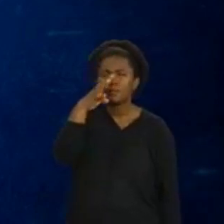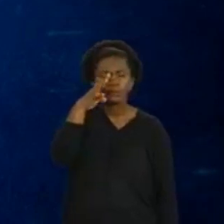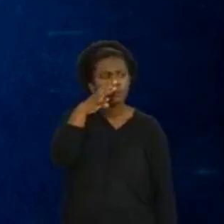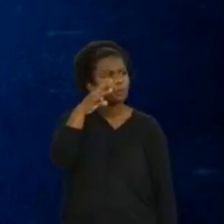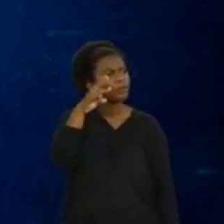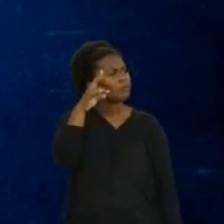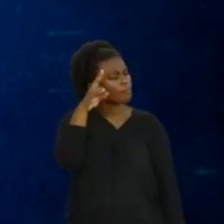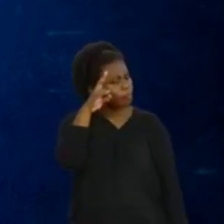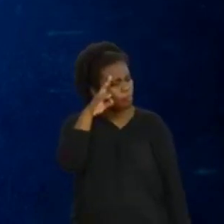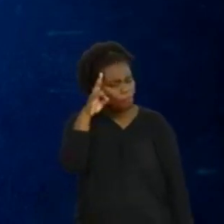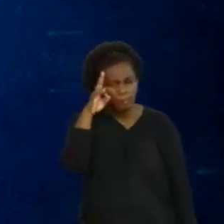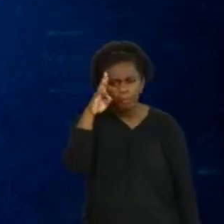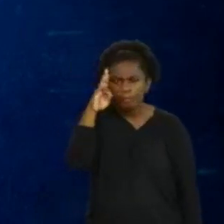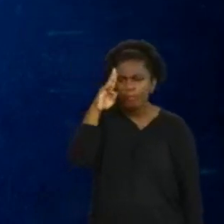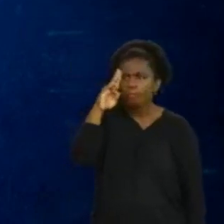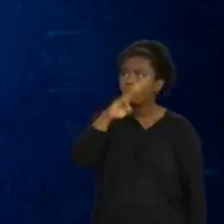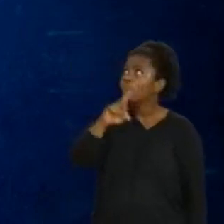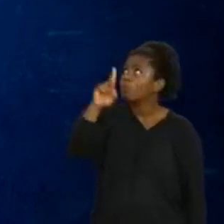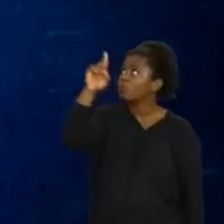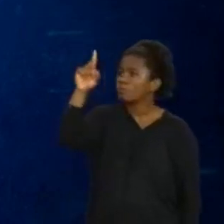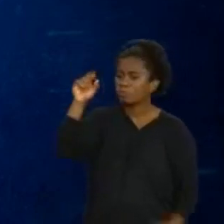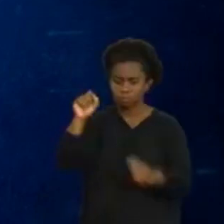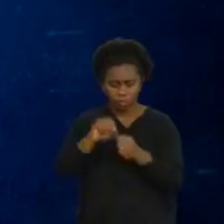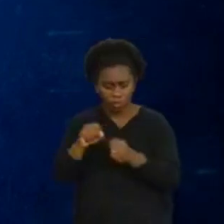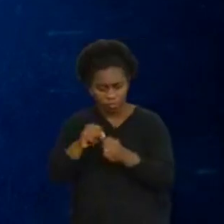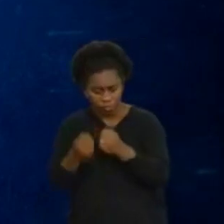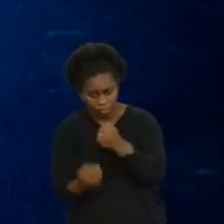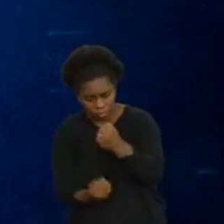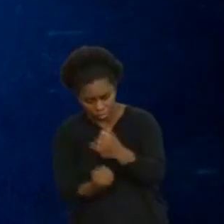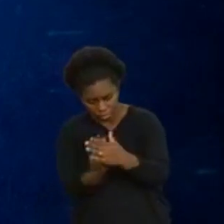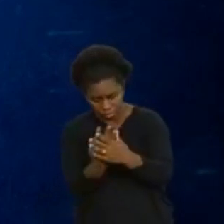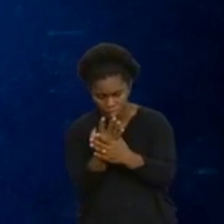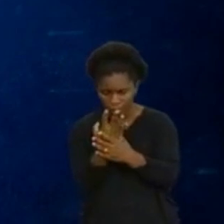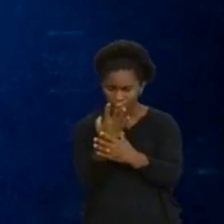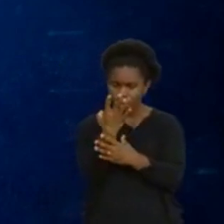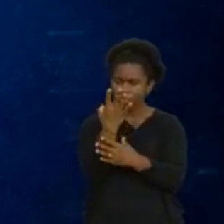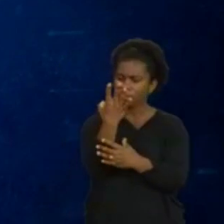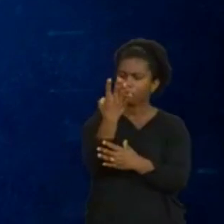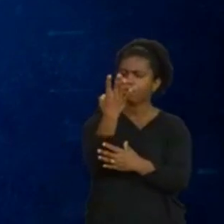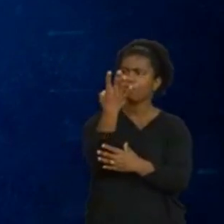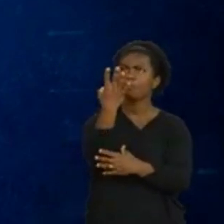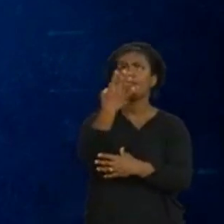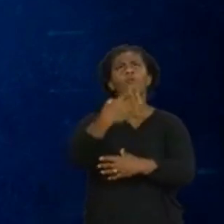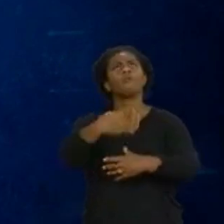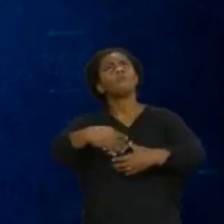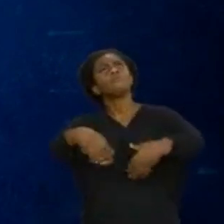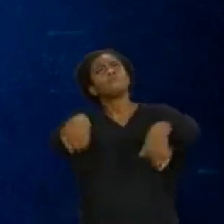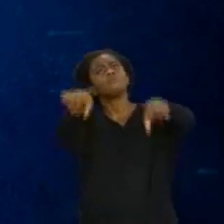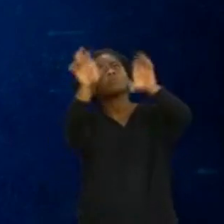fico a pensar Gênesis 15, nas obras de tuas mãos,